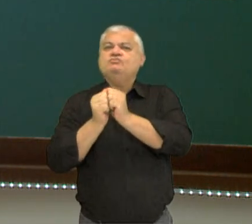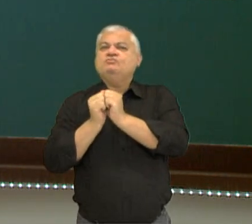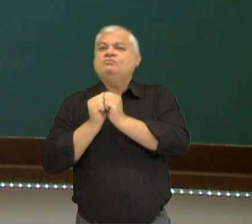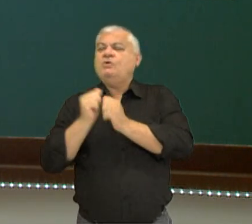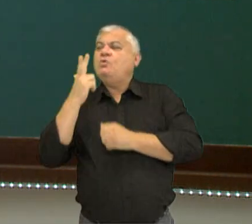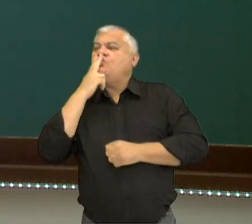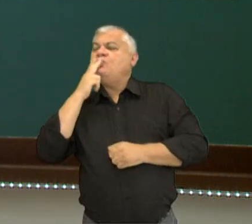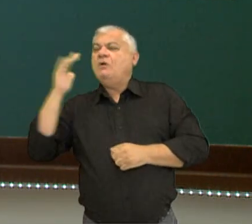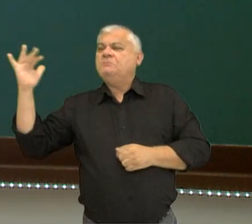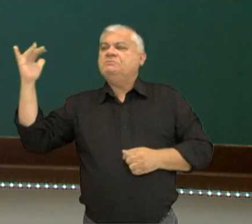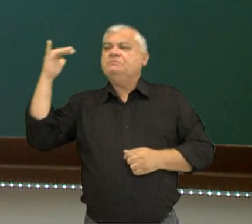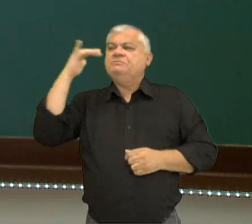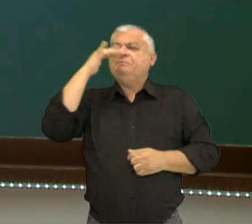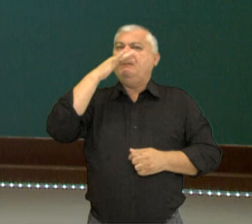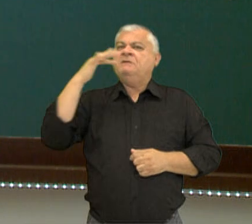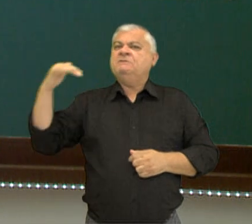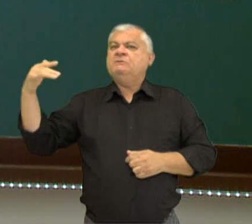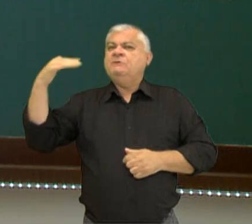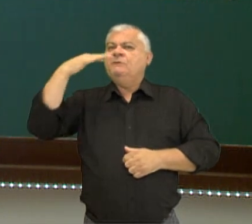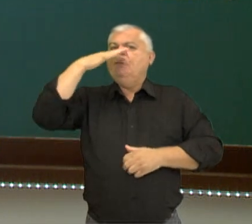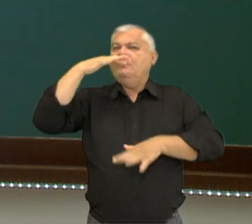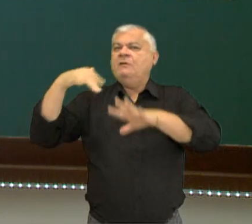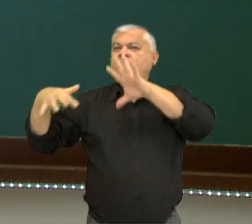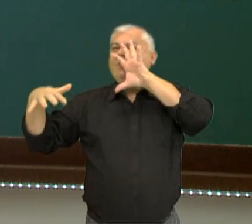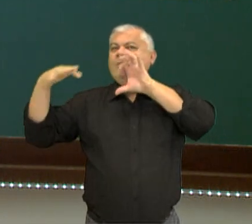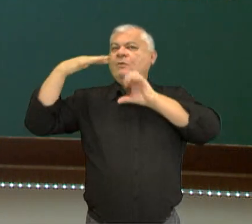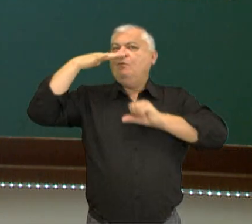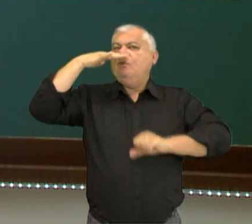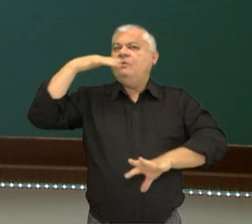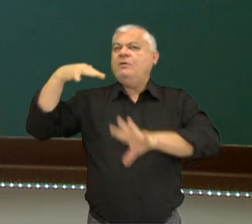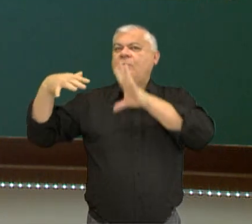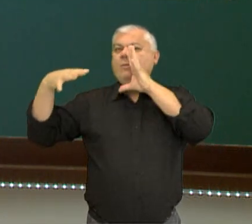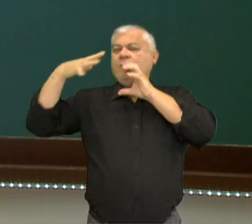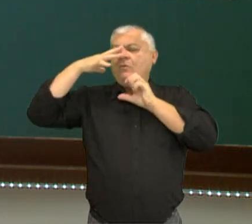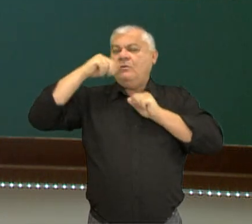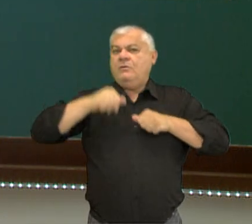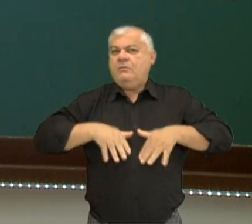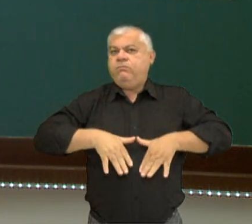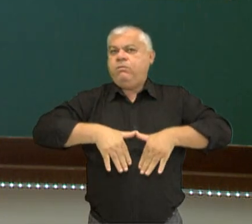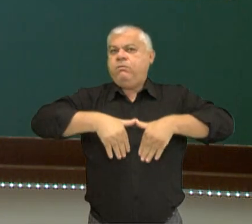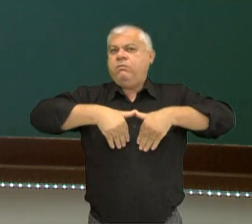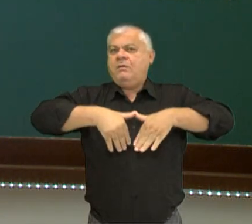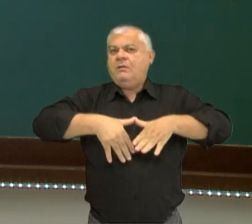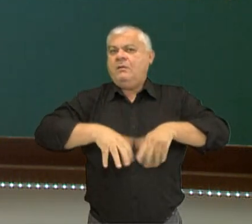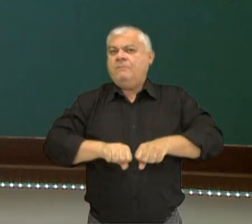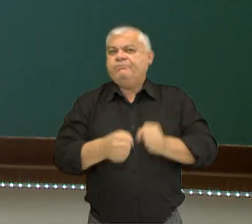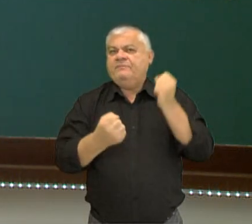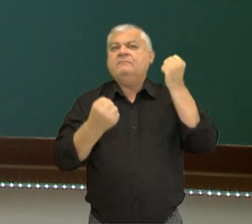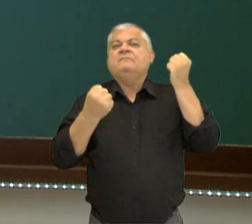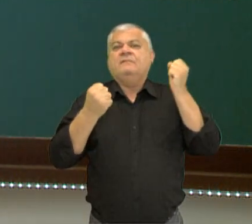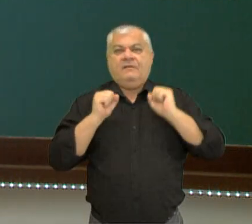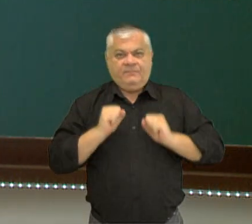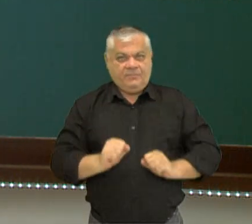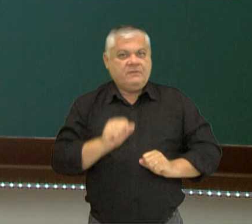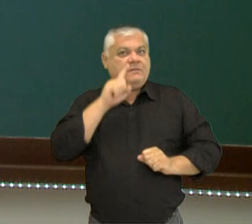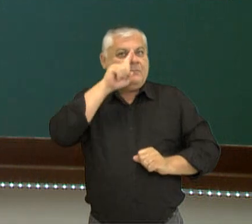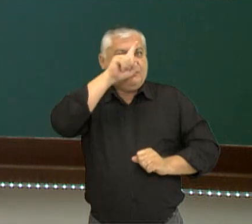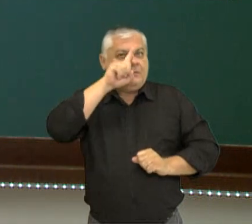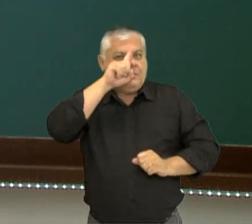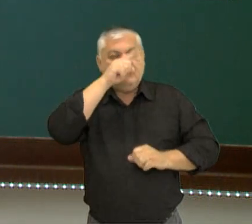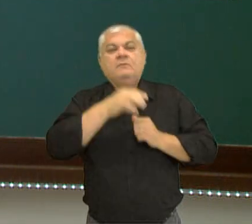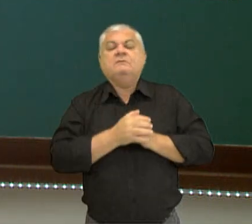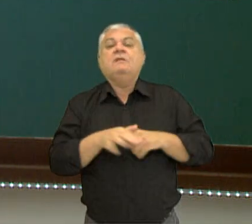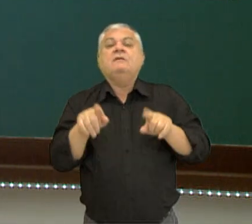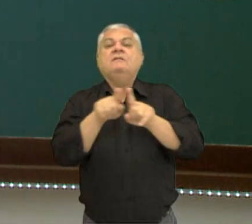ficando perto de um fumante, você está sendo um fumante passivo, você também está inalando aquela fumaça. E não